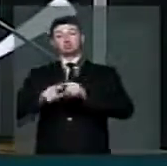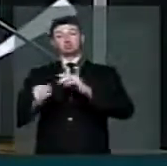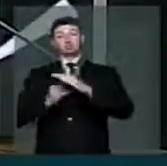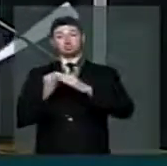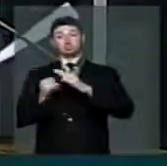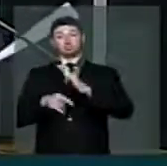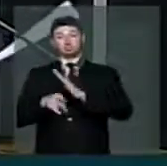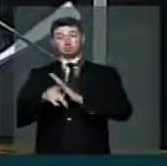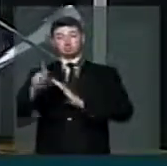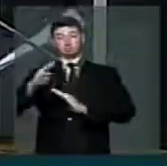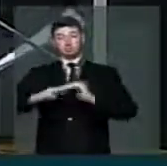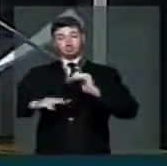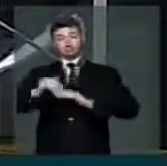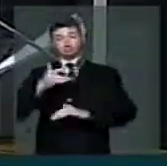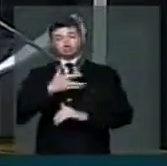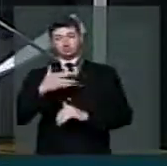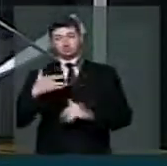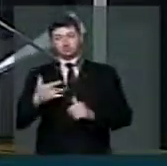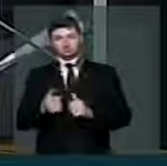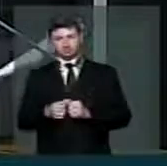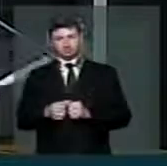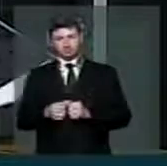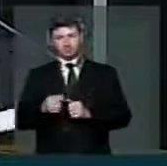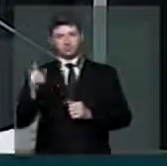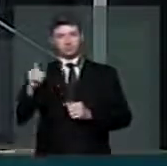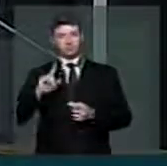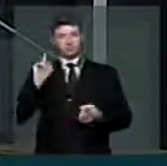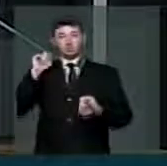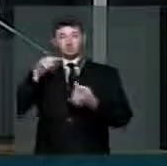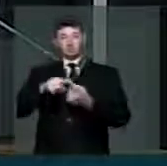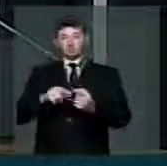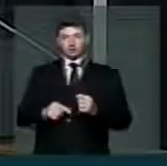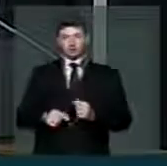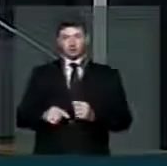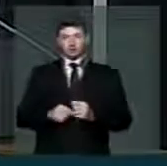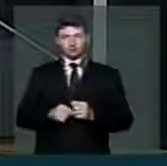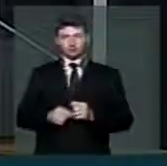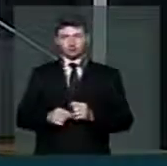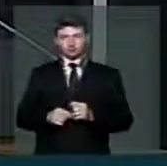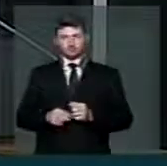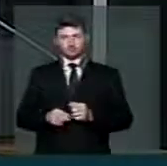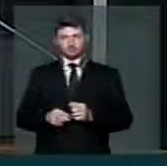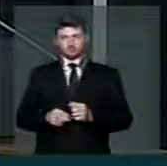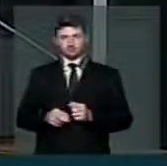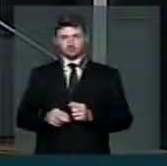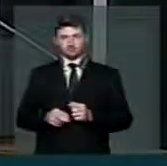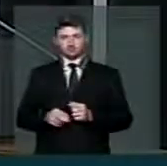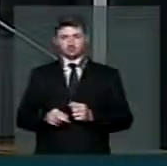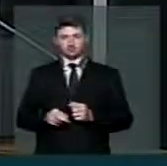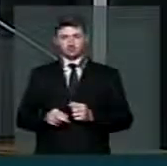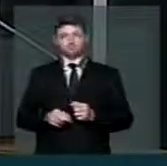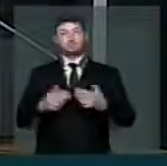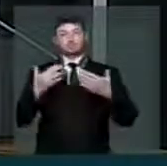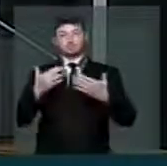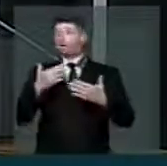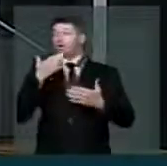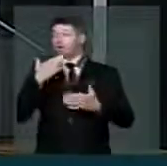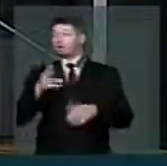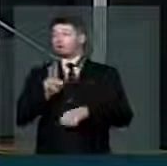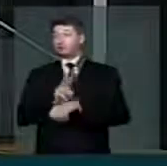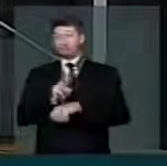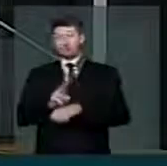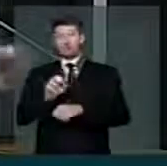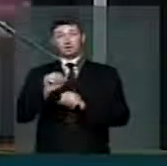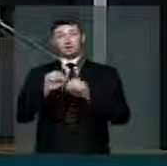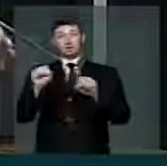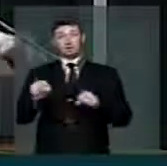entidades de profissionais da saúde como objetivo a ser passado. pautado em defesa do Sistema Único